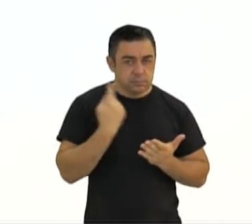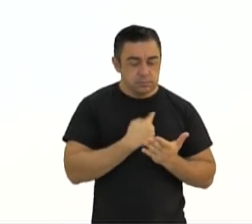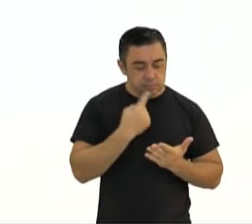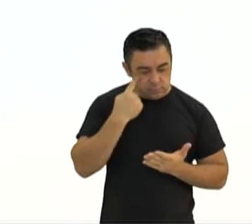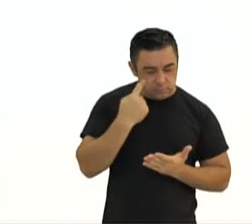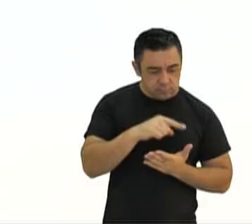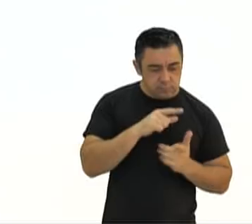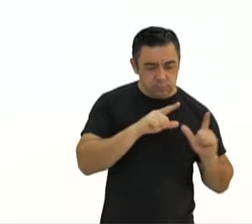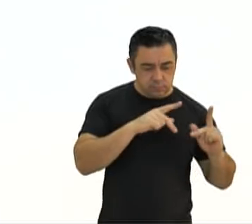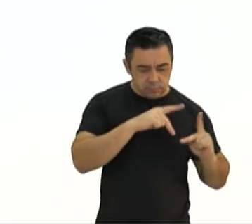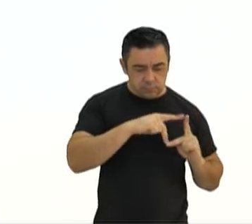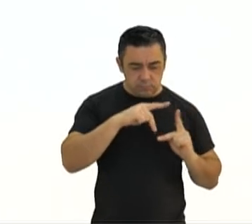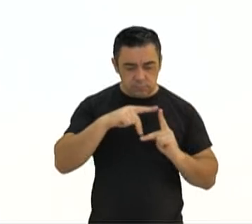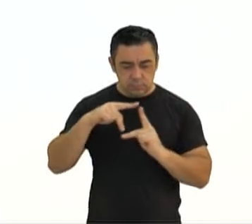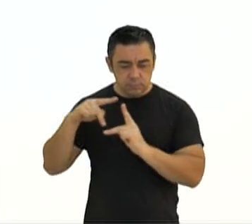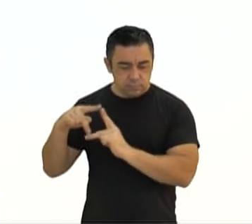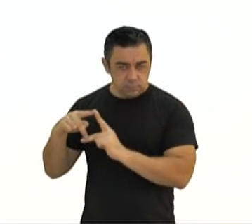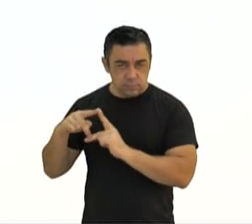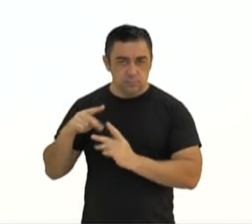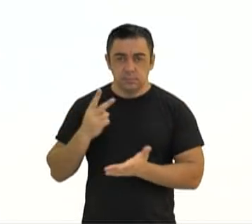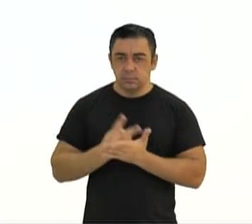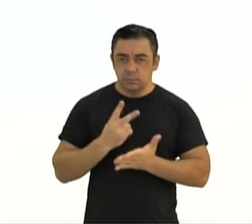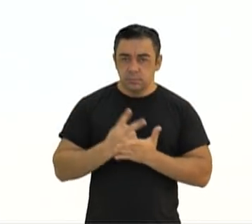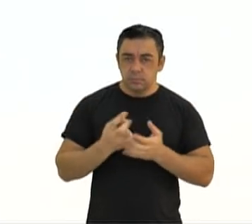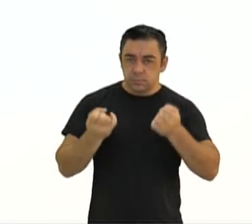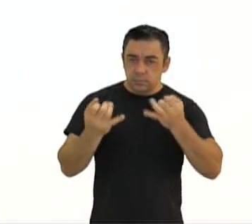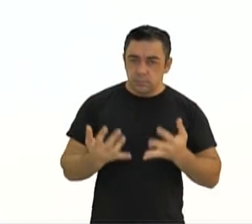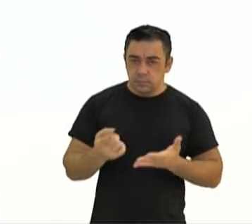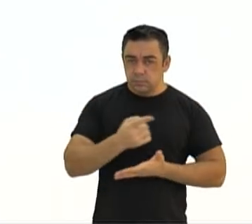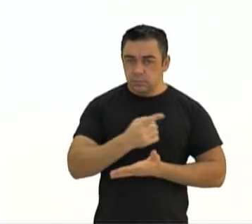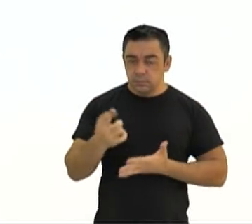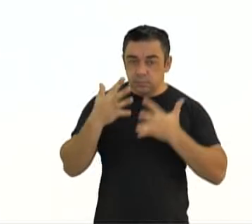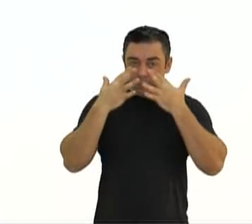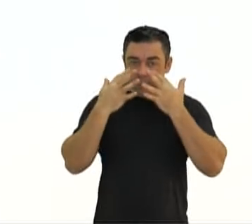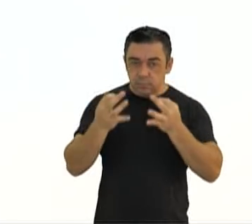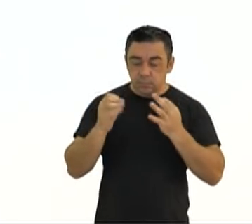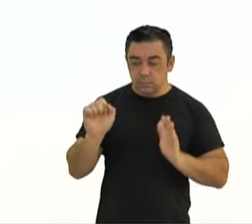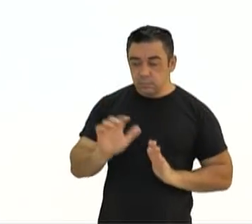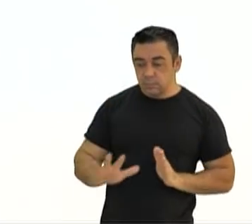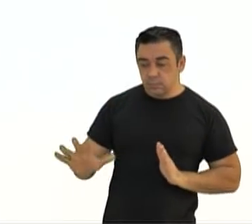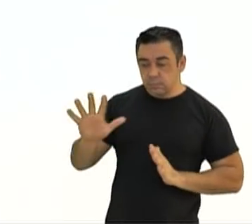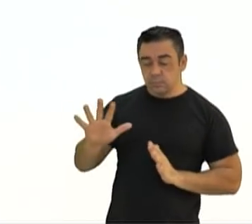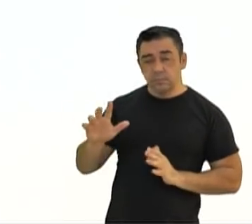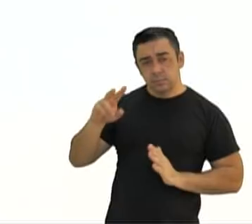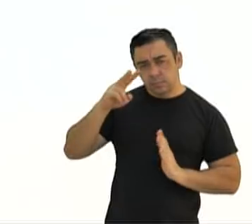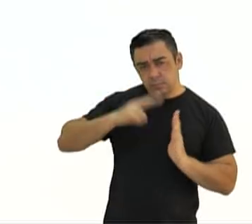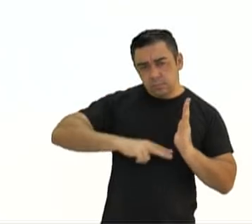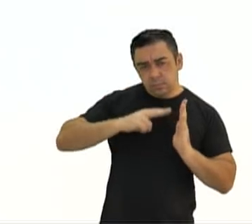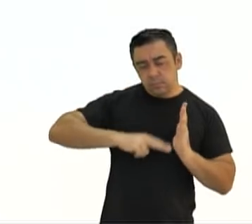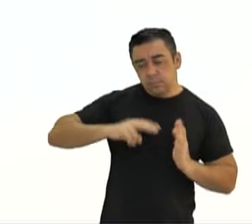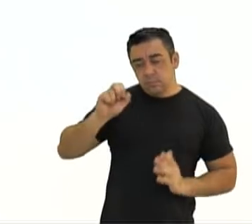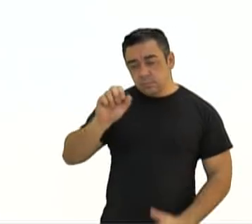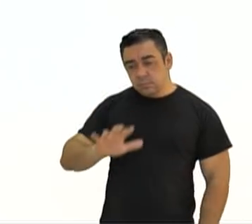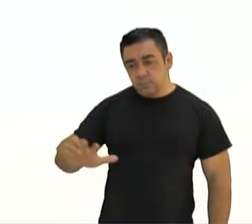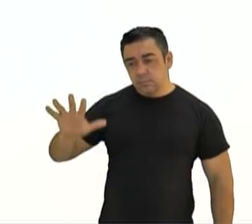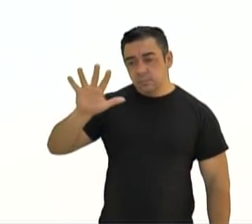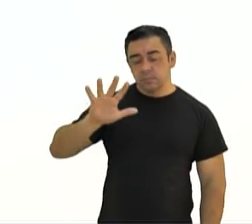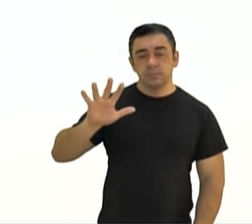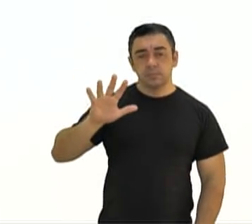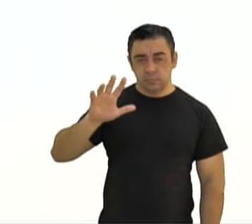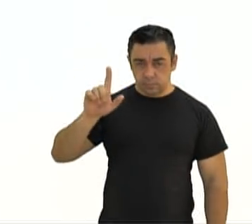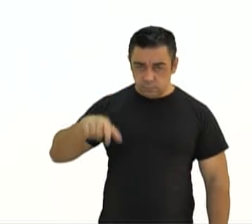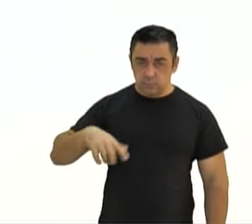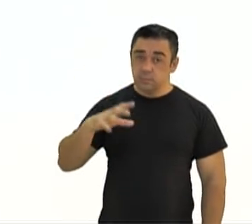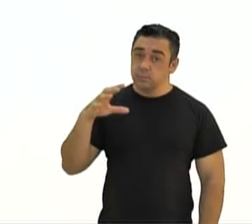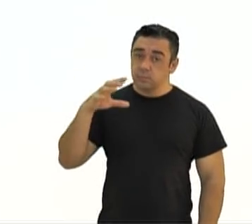lemos os quadrinhos das tirinhas, eu sempre chamo a atenção para as imagens. Essa leitura de imagem, ela é feita de maneira